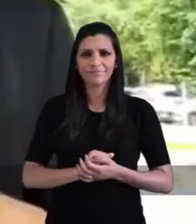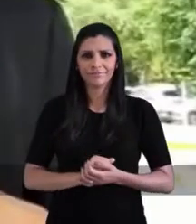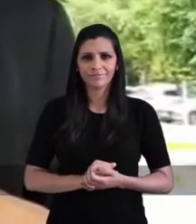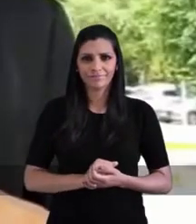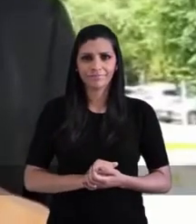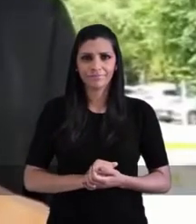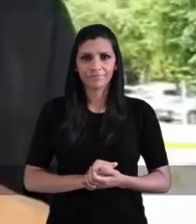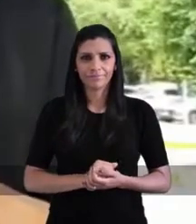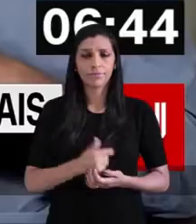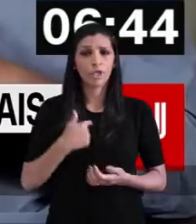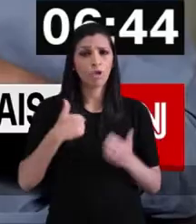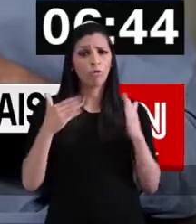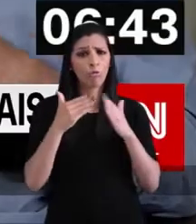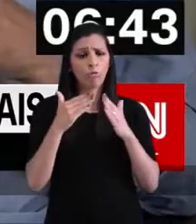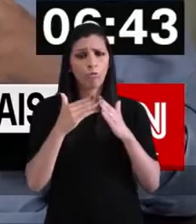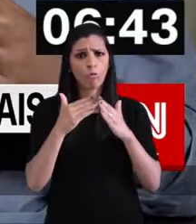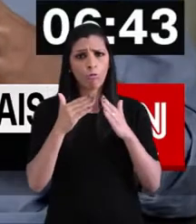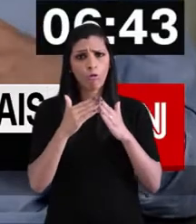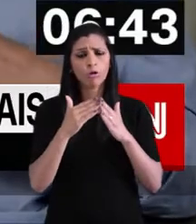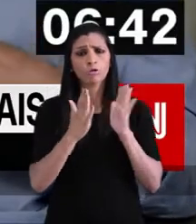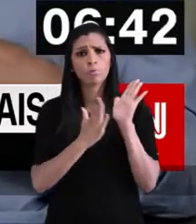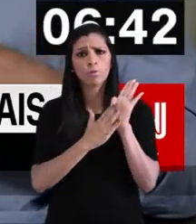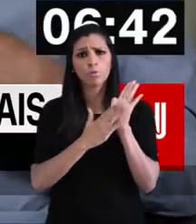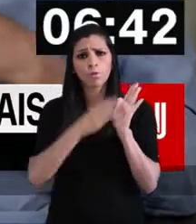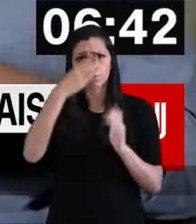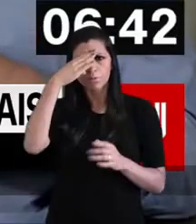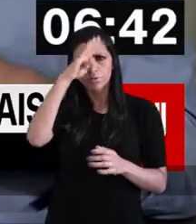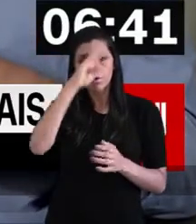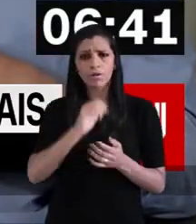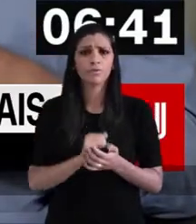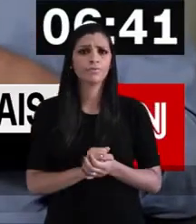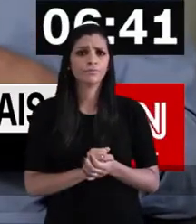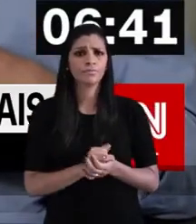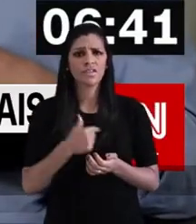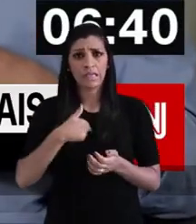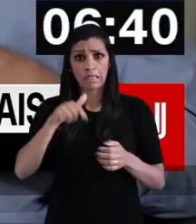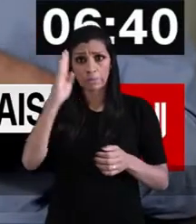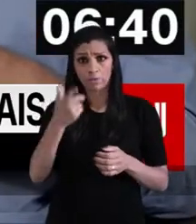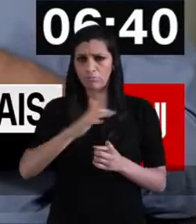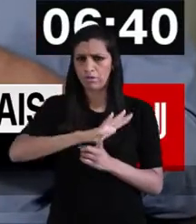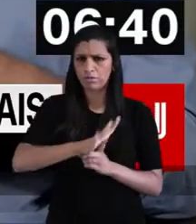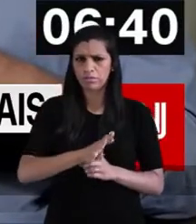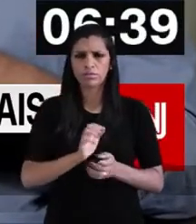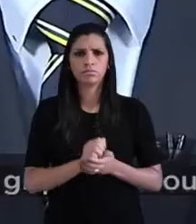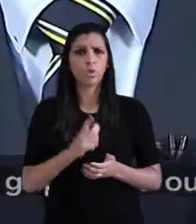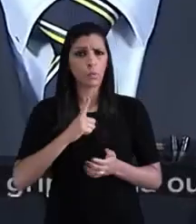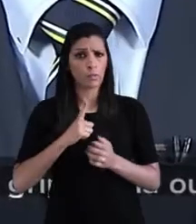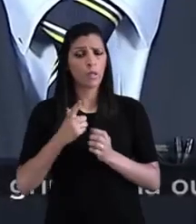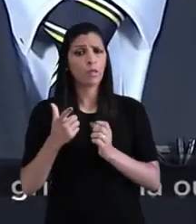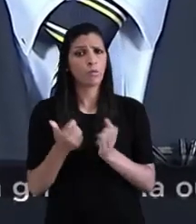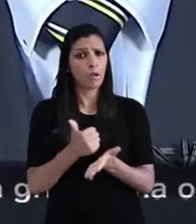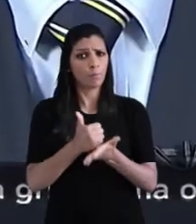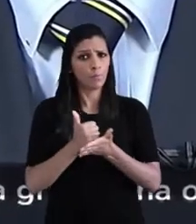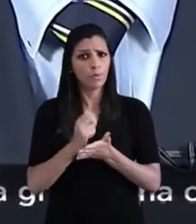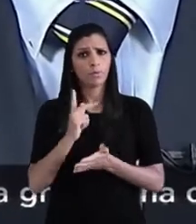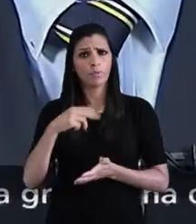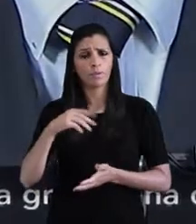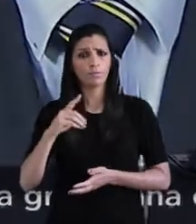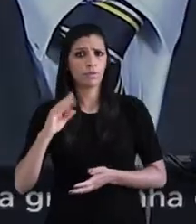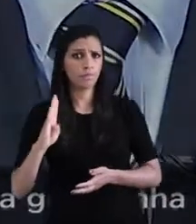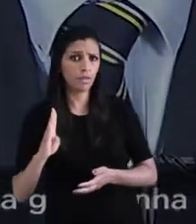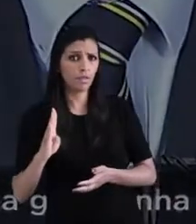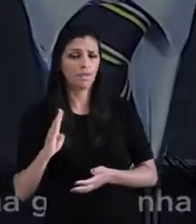No Brasil não existe racismo. Eu tenho na nossa base de apoio o PRTB, o vice-presidente Mourão. Abra o olho com essa